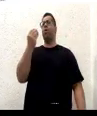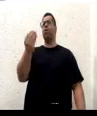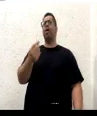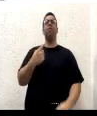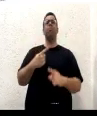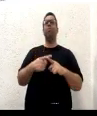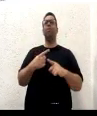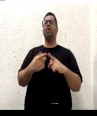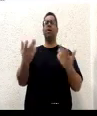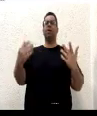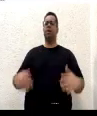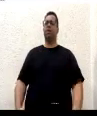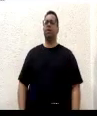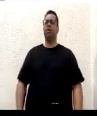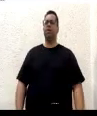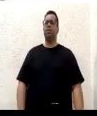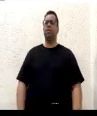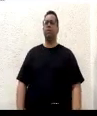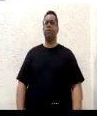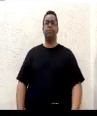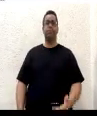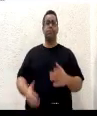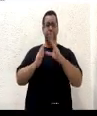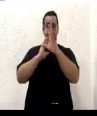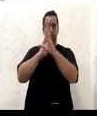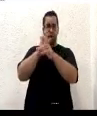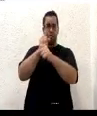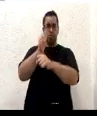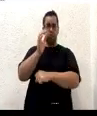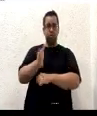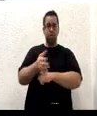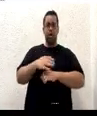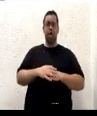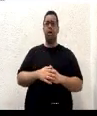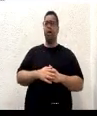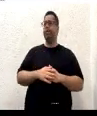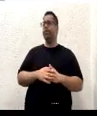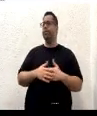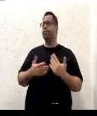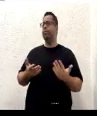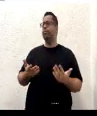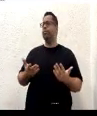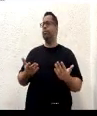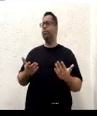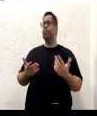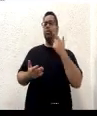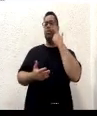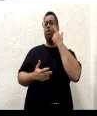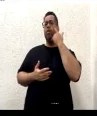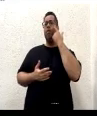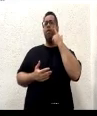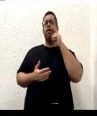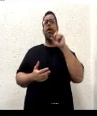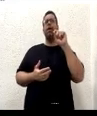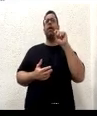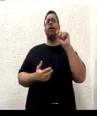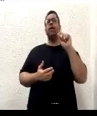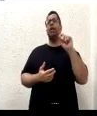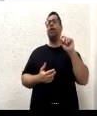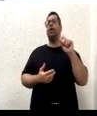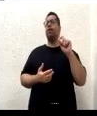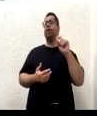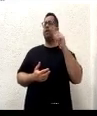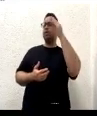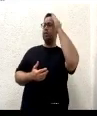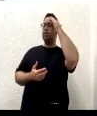isso, precisa fazer os cálculos aí certo, aí, que o executivo deve ter esses números, porque talvez acho que saia até